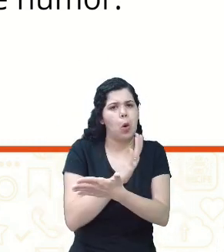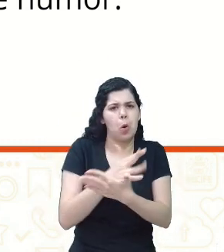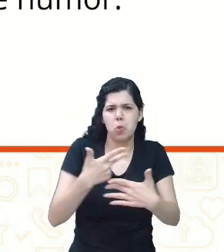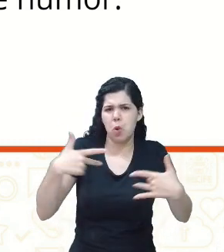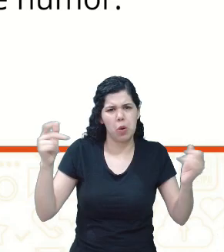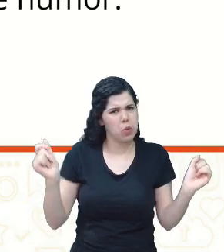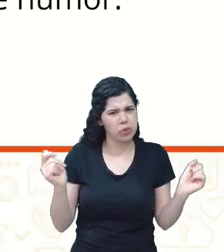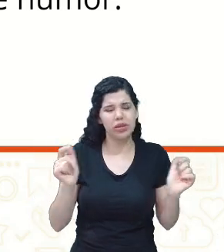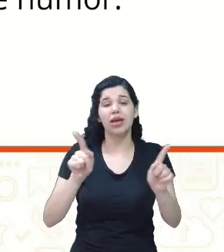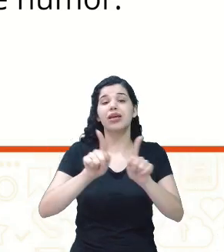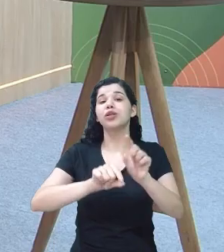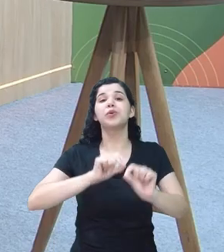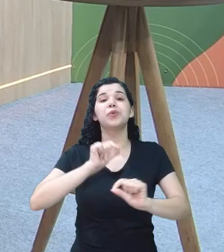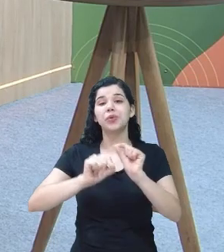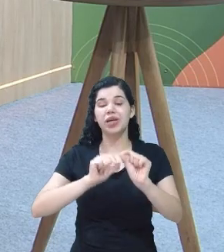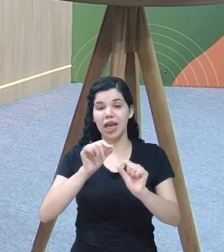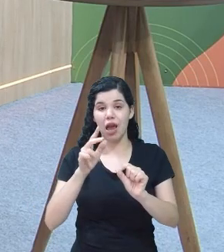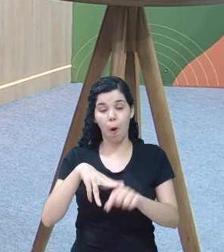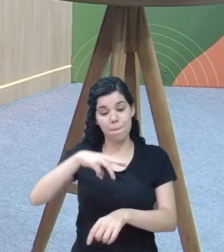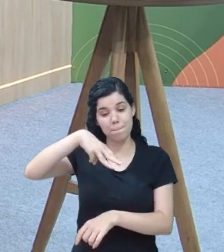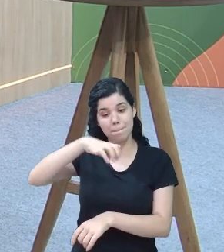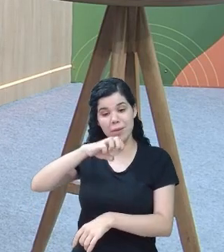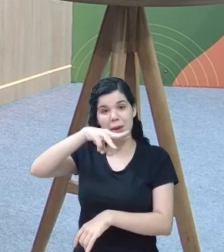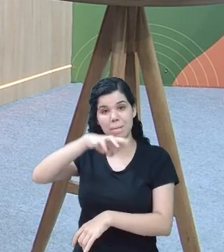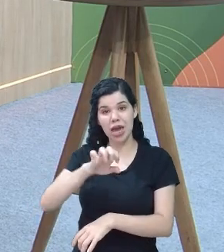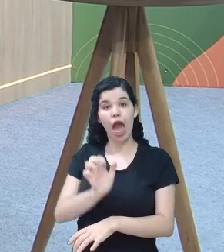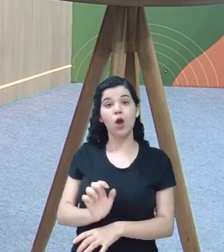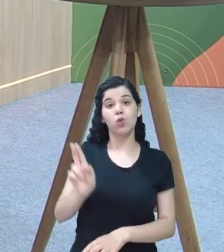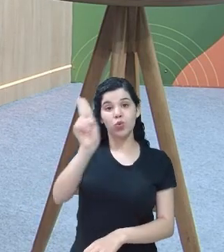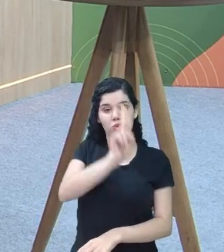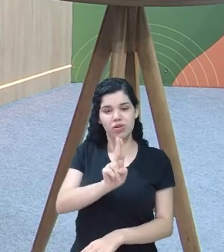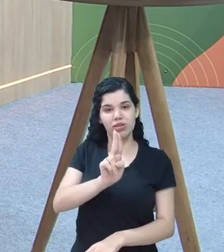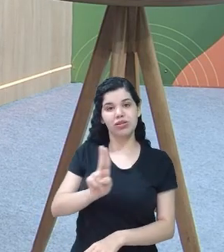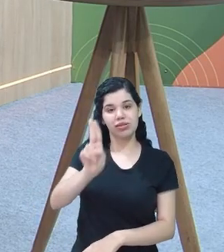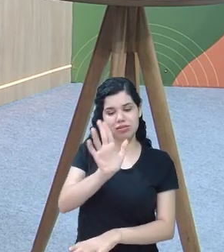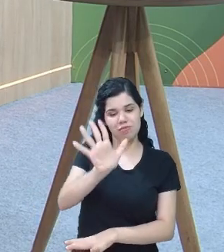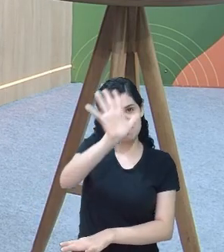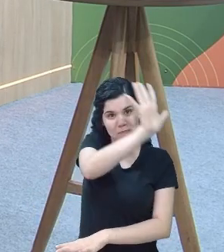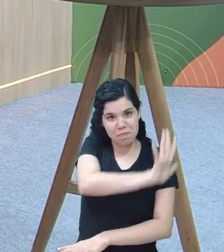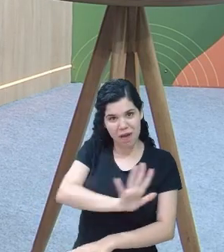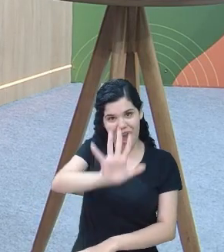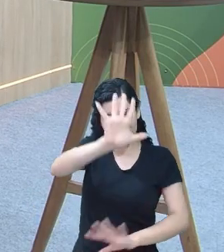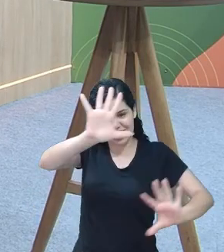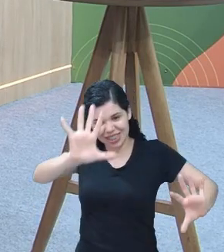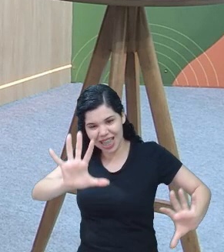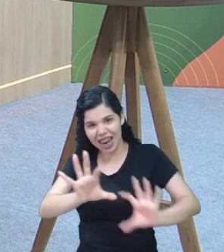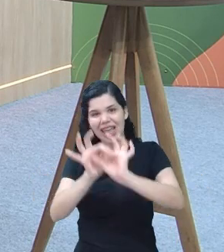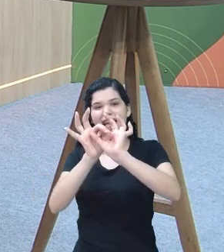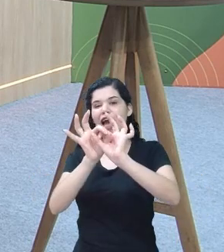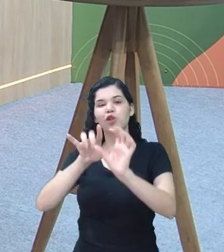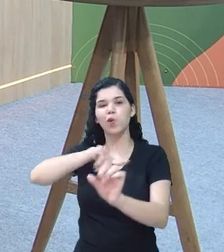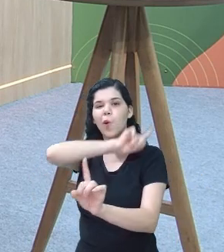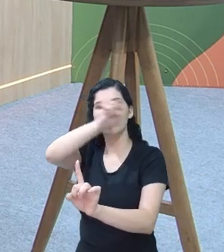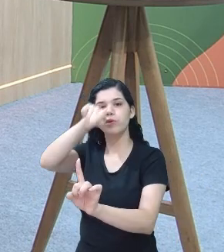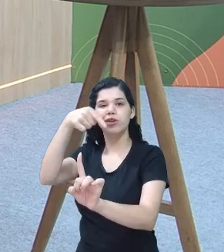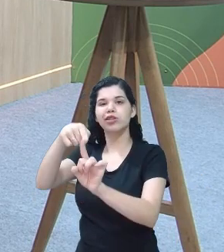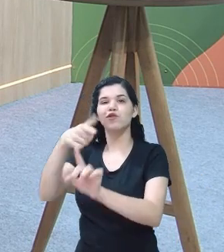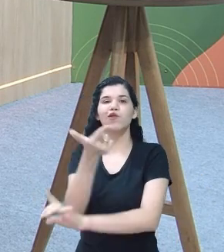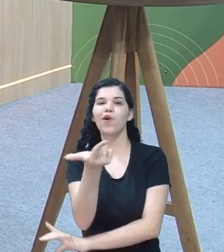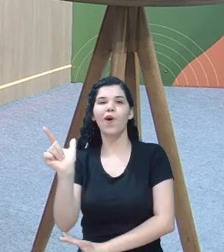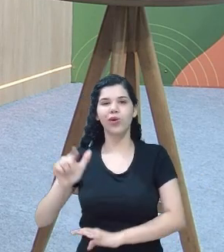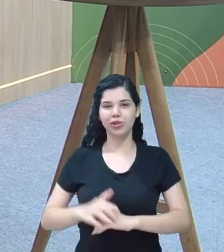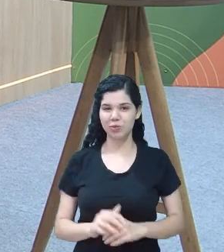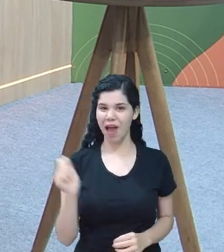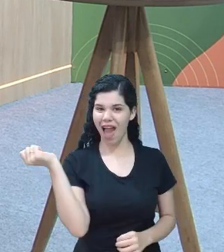na realidade, e o meme é fazer uso dessa imagem, não é? Com outra finalidade, com a finalidade